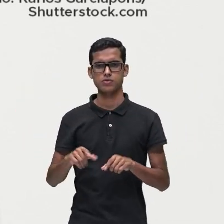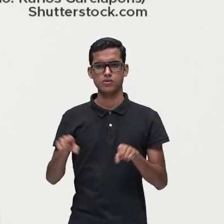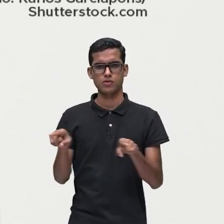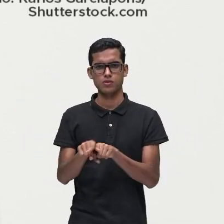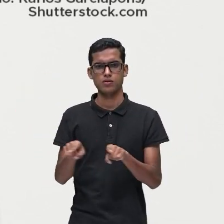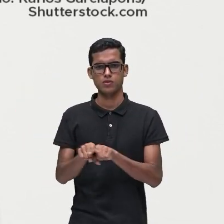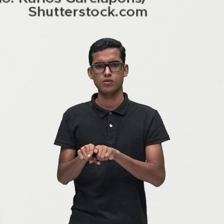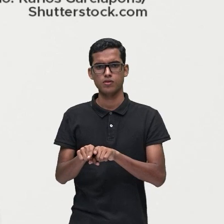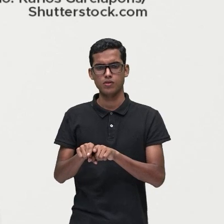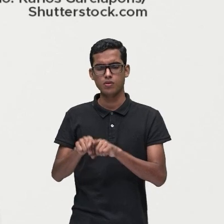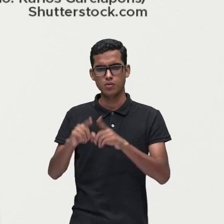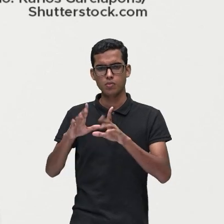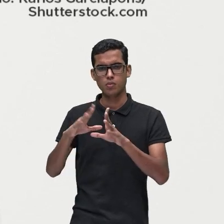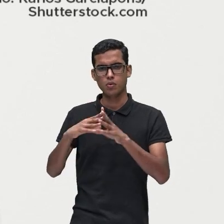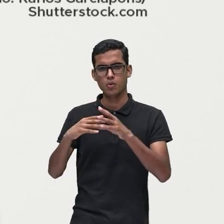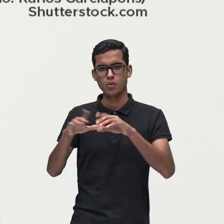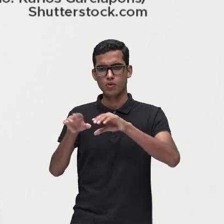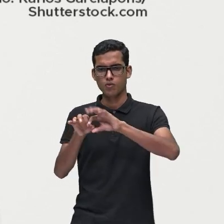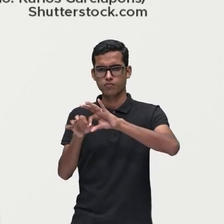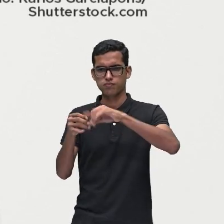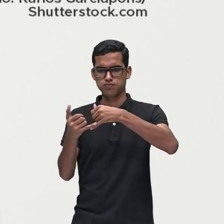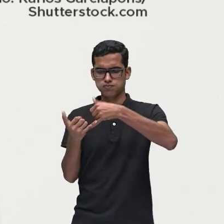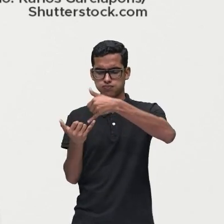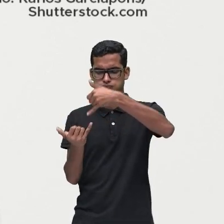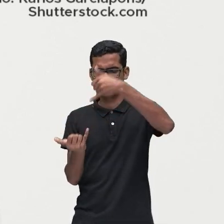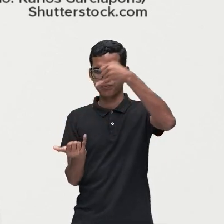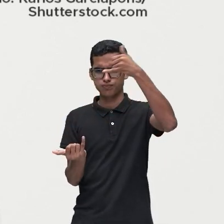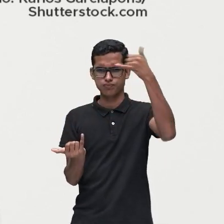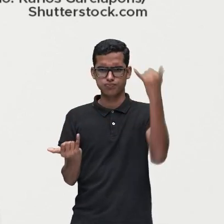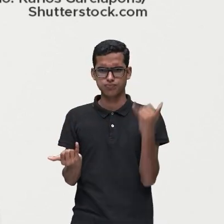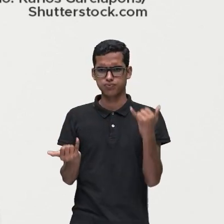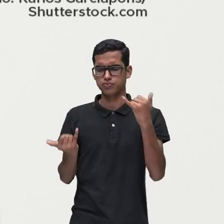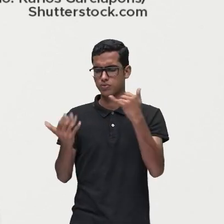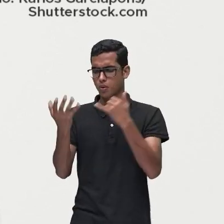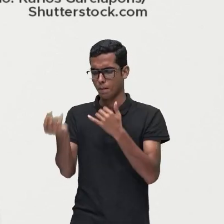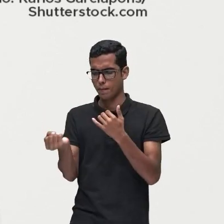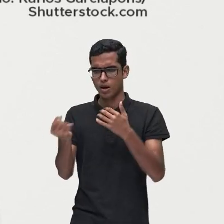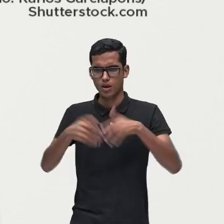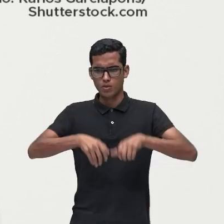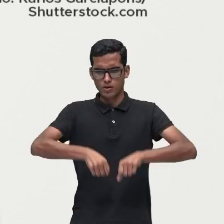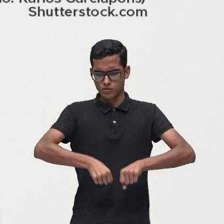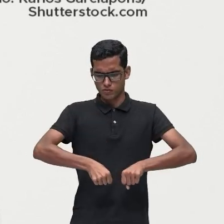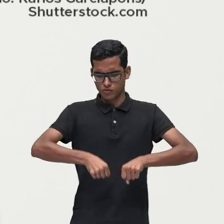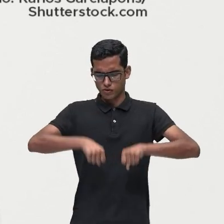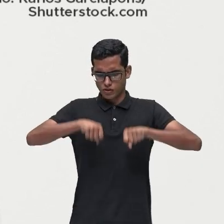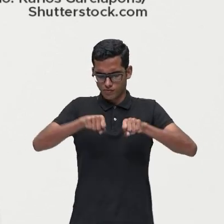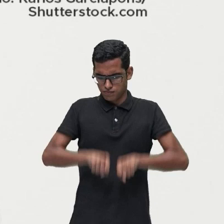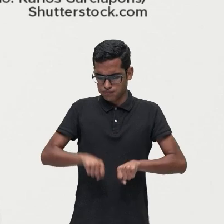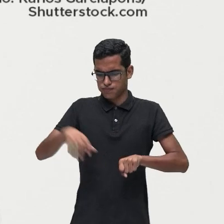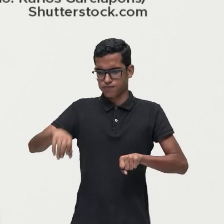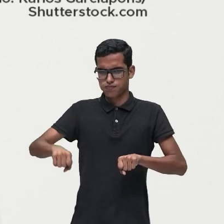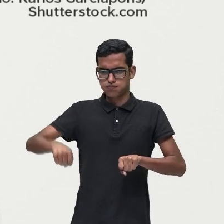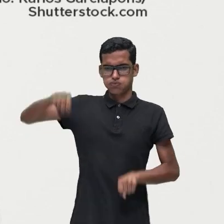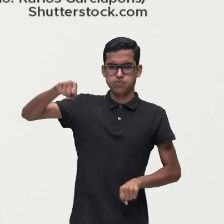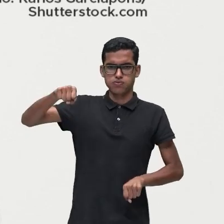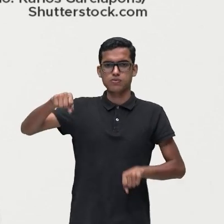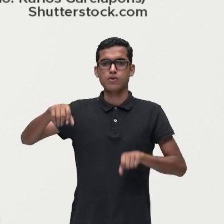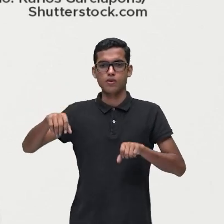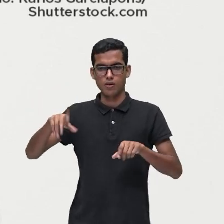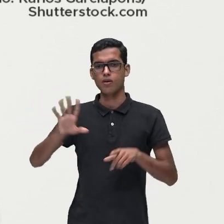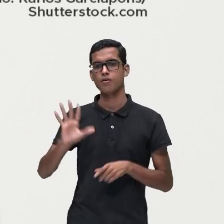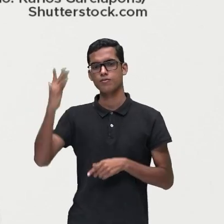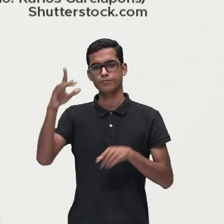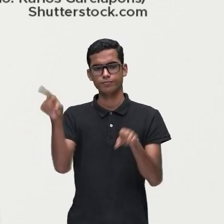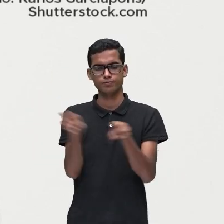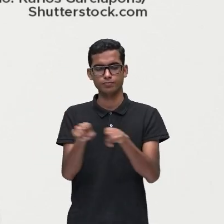que fazem essas ligações, fazendo com que as pessoas consigam levantar um peso maior. E elas